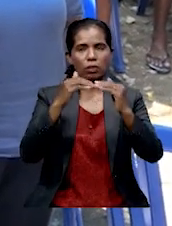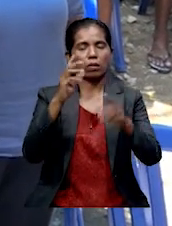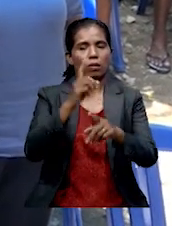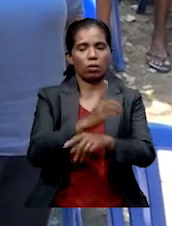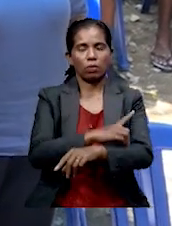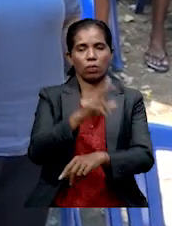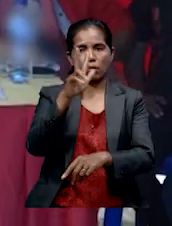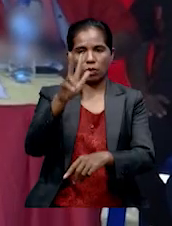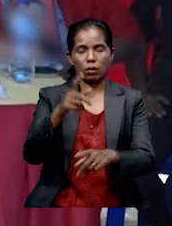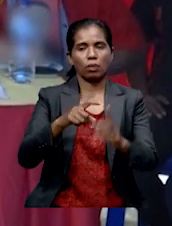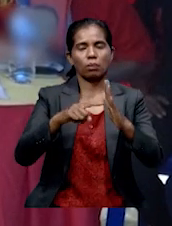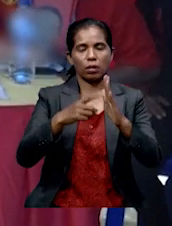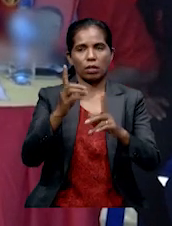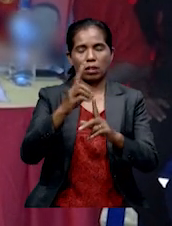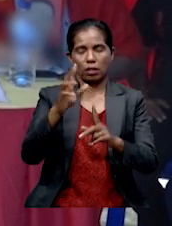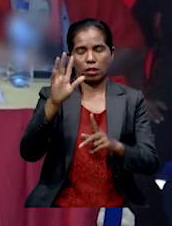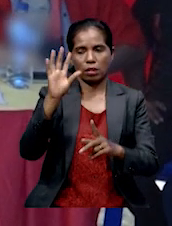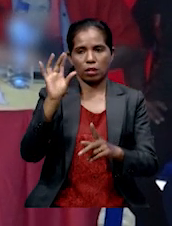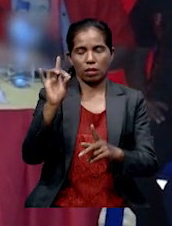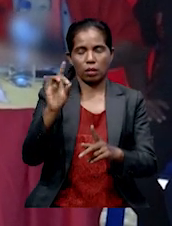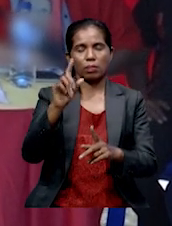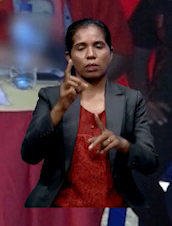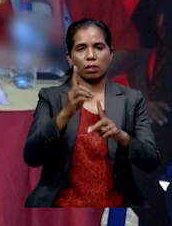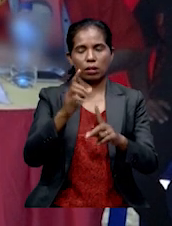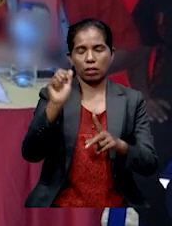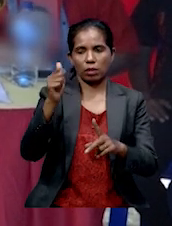tolu hahuhu si loron walu to loron sanulu fulan